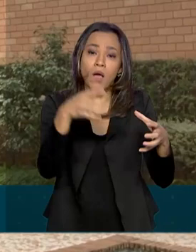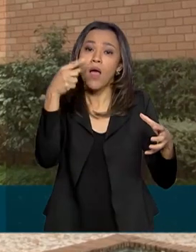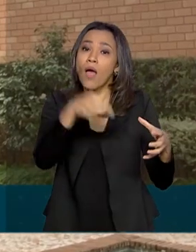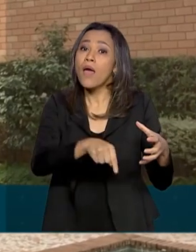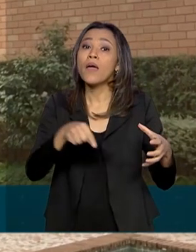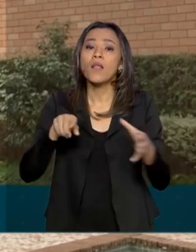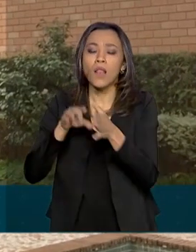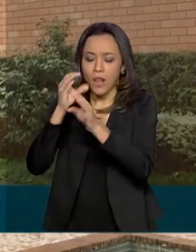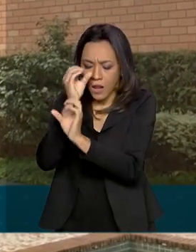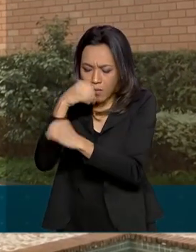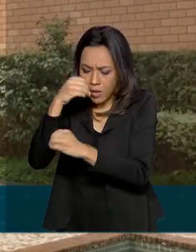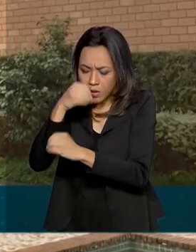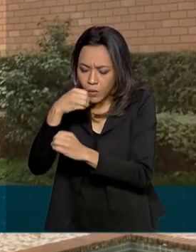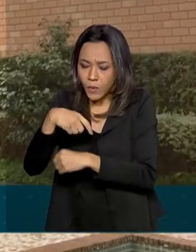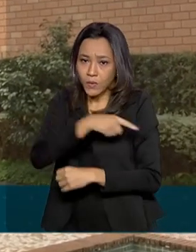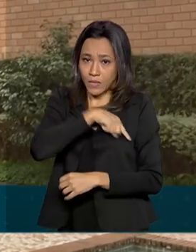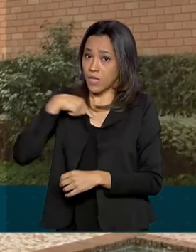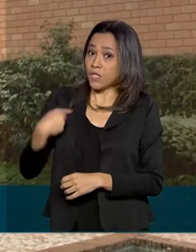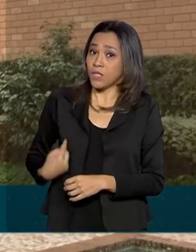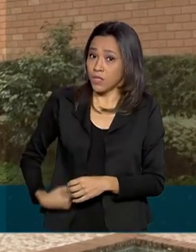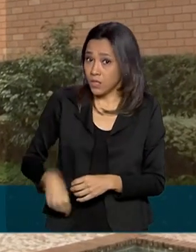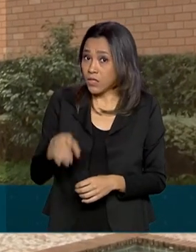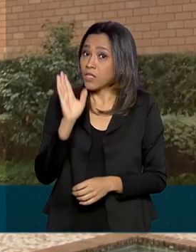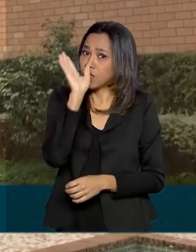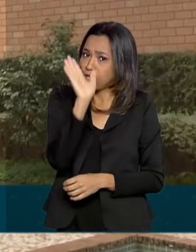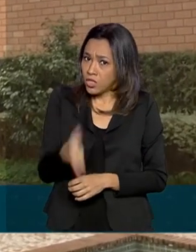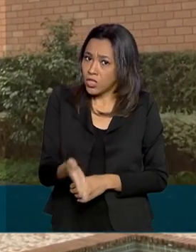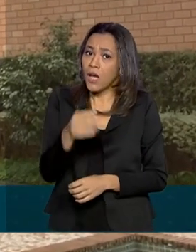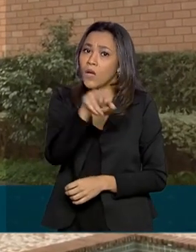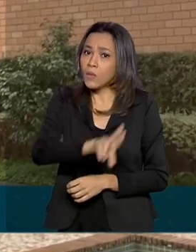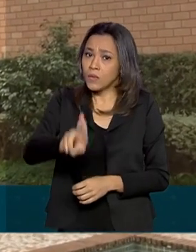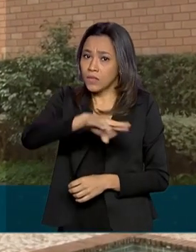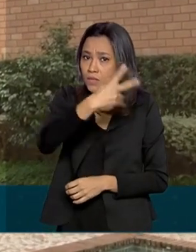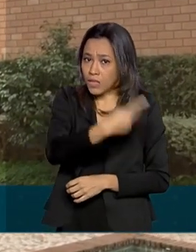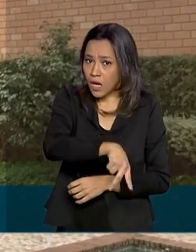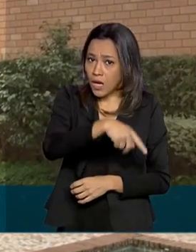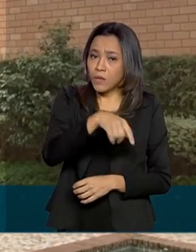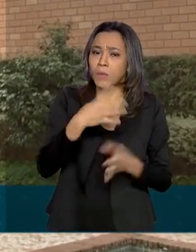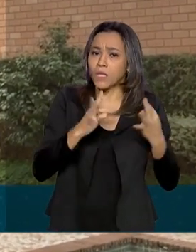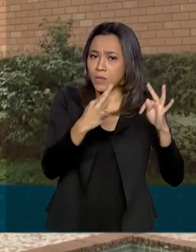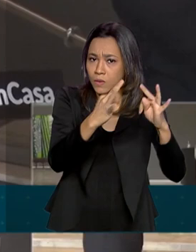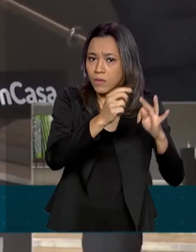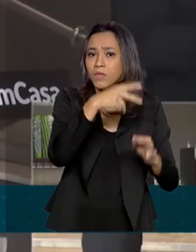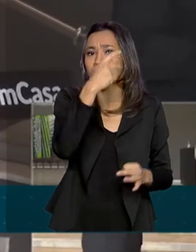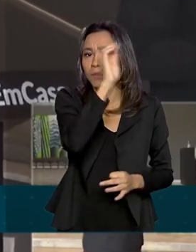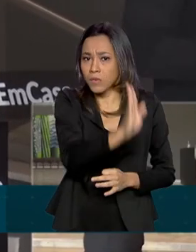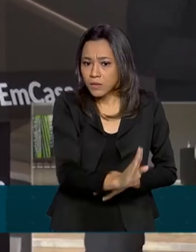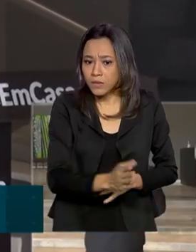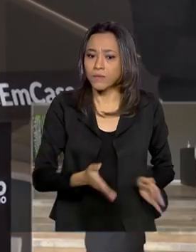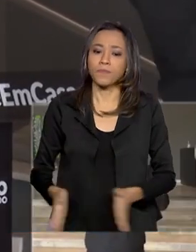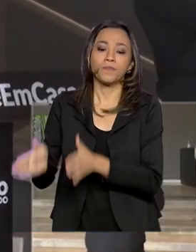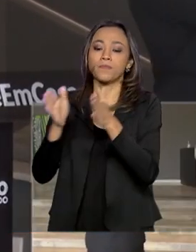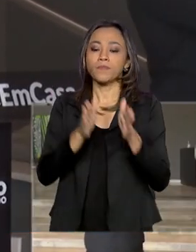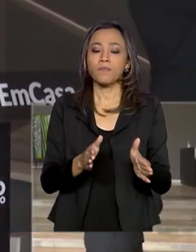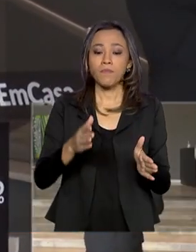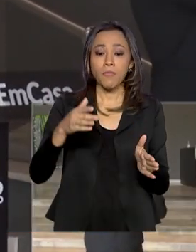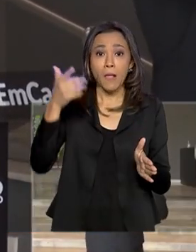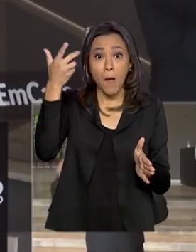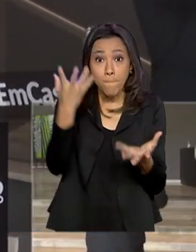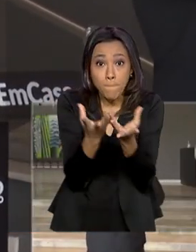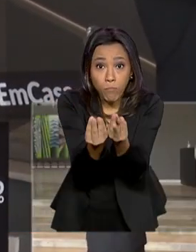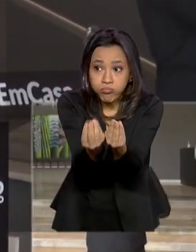chinês e tem uma tecnologia que já é usada pelo Instituto Butantan, aqui em São Paulo. Quanto mais vacinas, melhor.